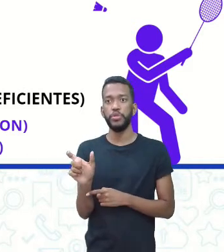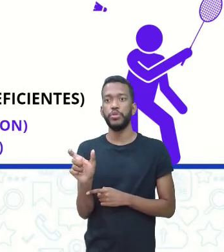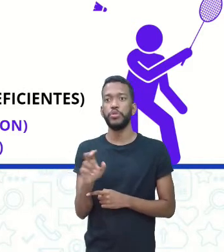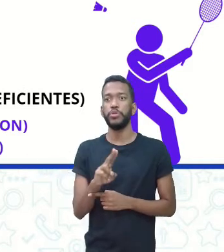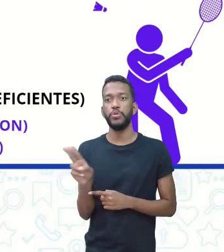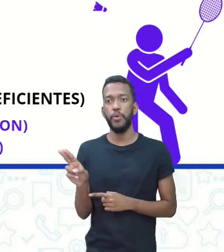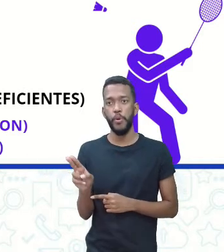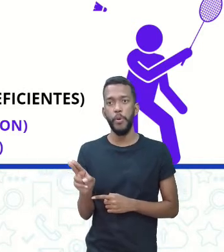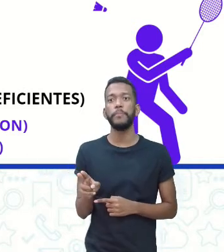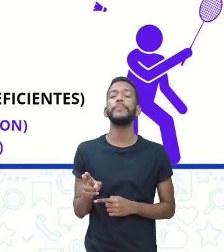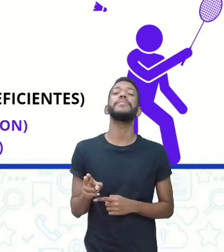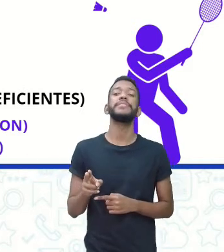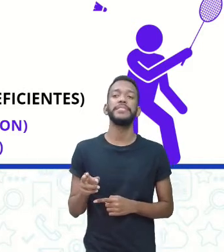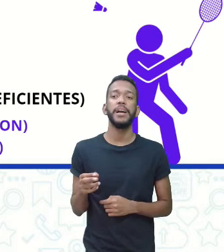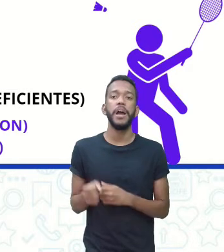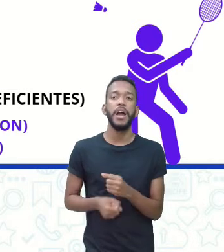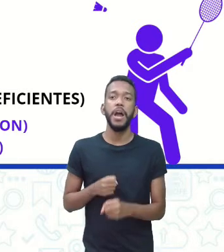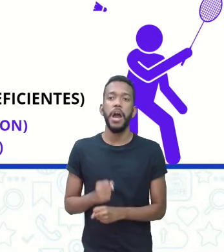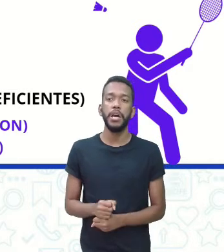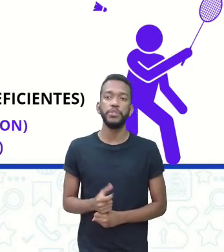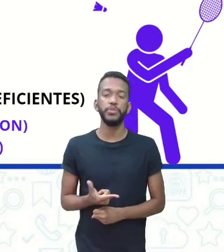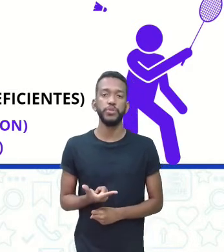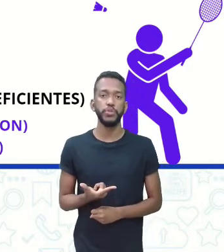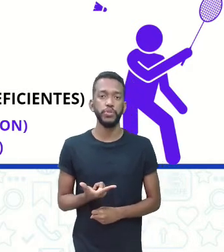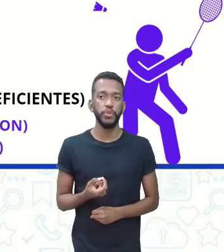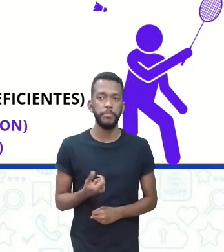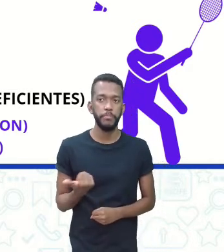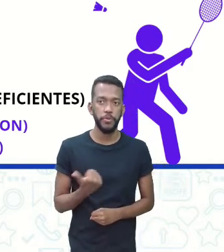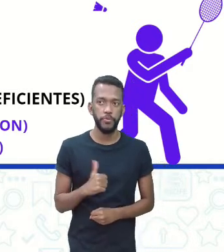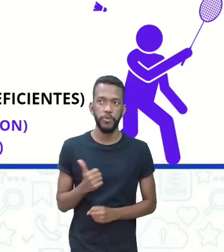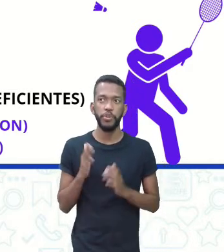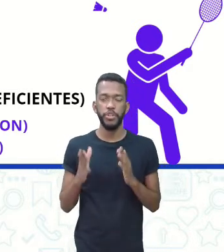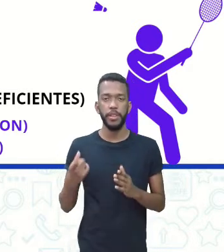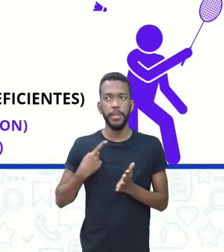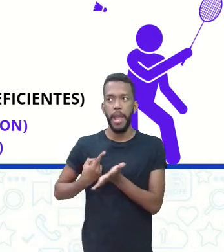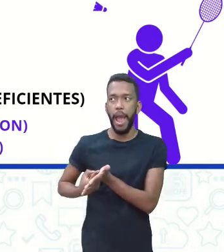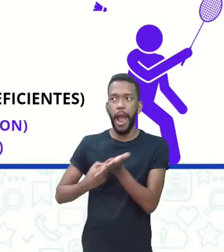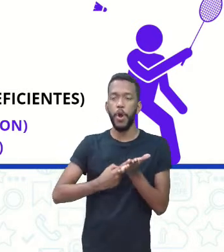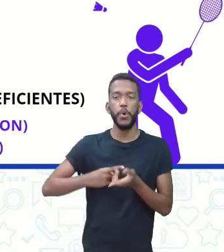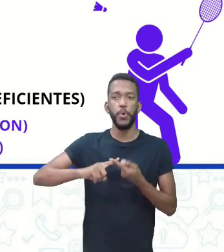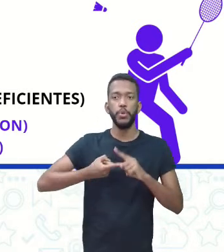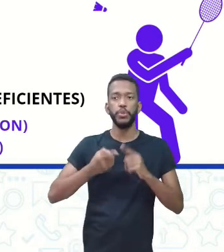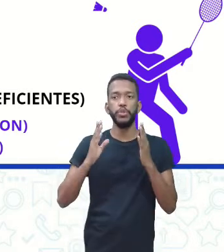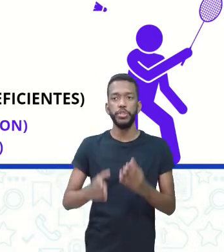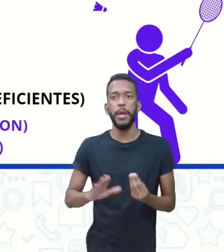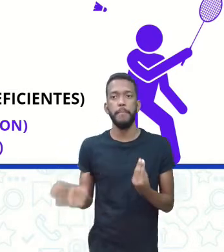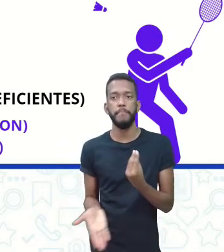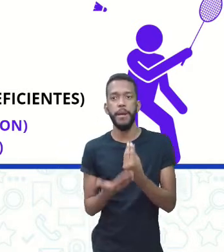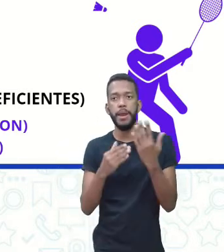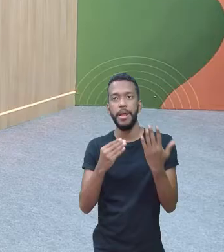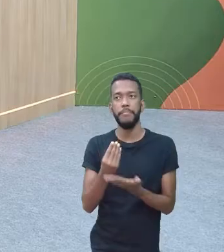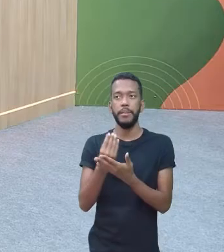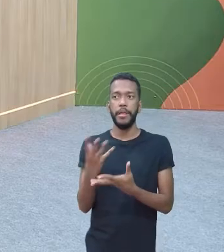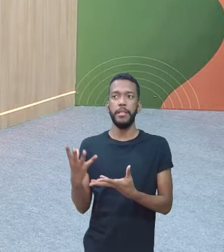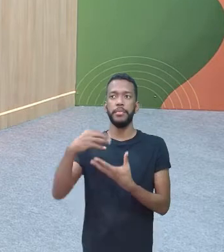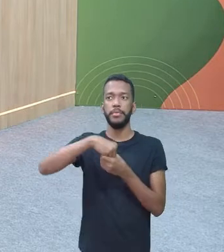em 2011, né, existiu já tinha um acordo, e aí o Parabadminton está